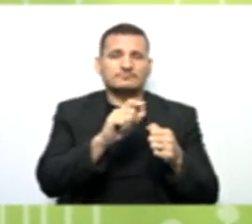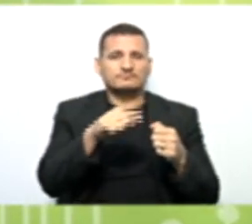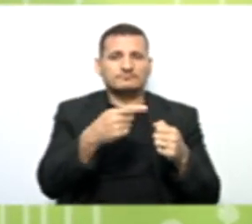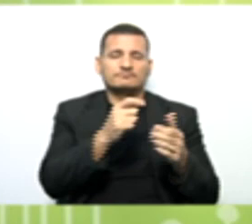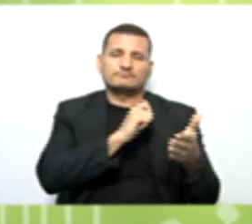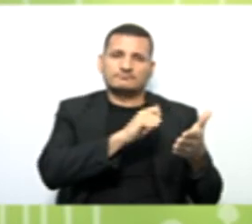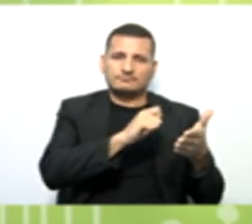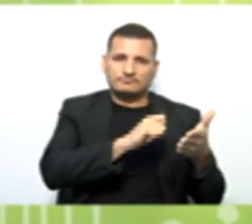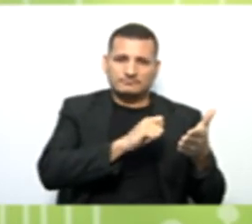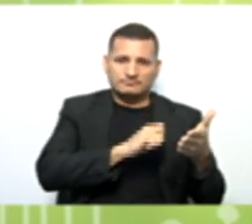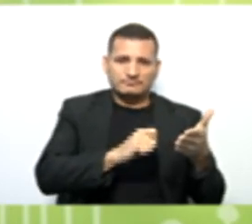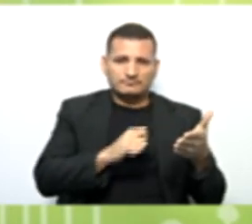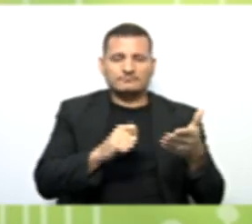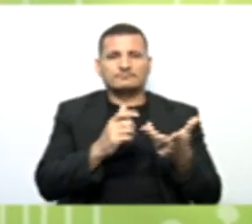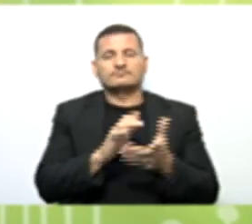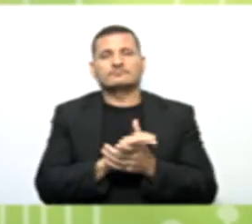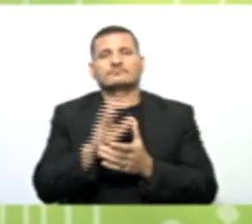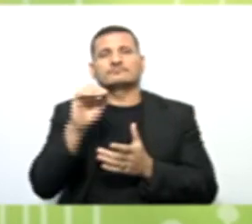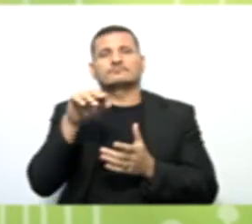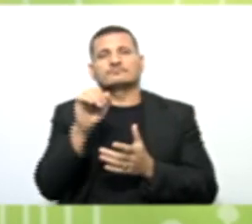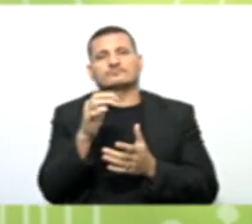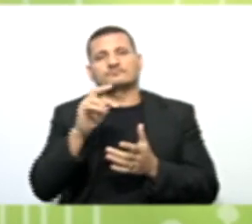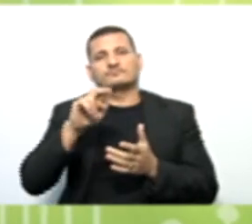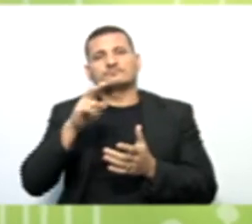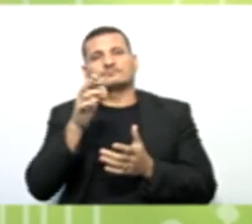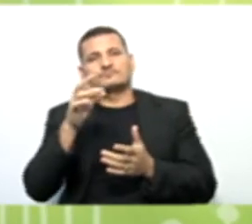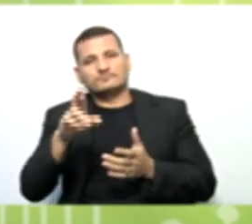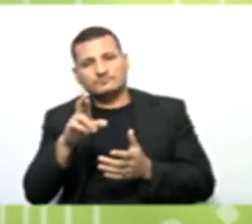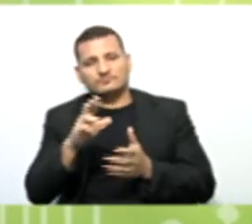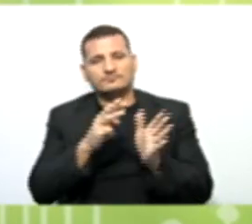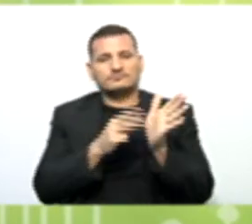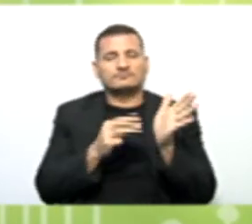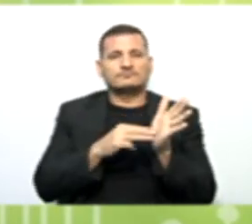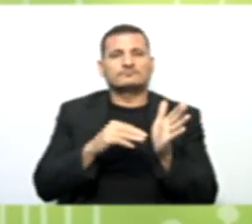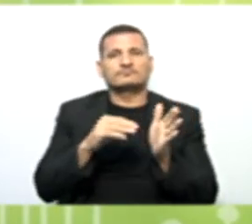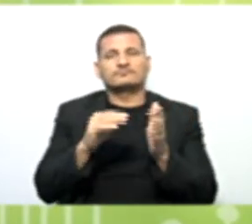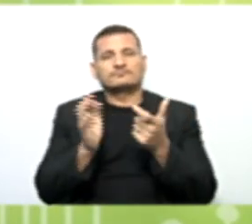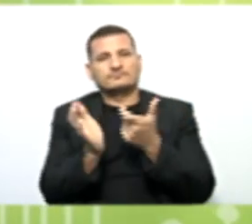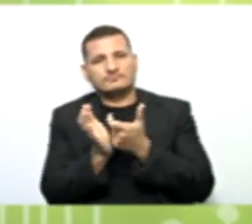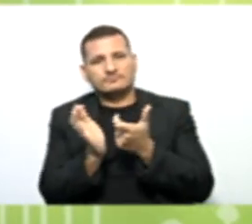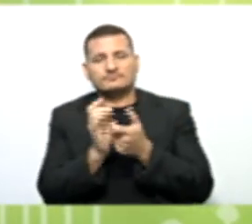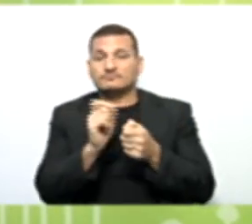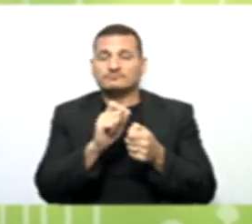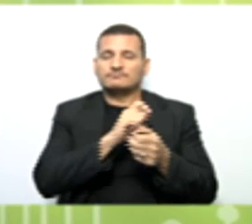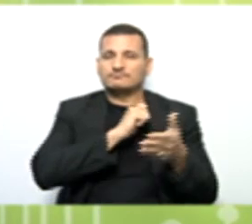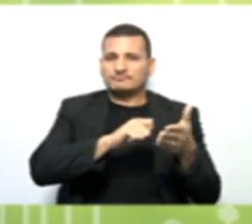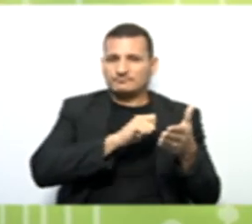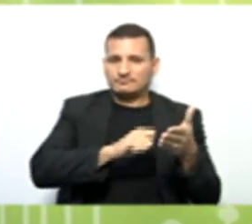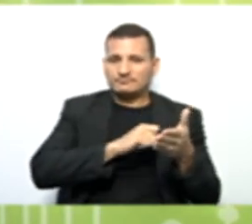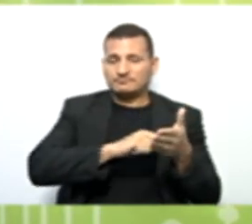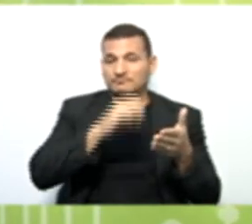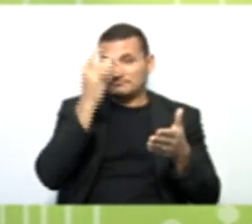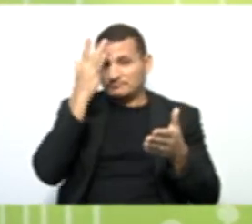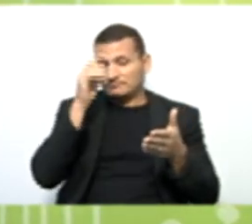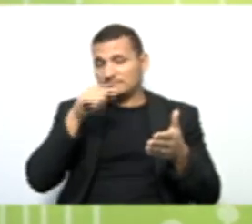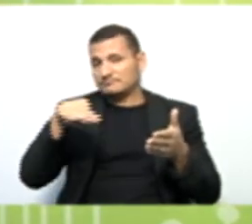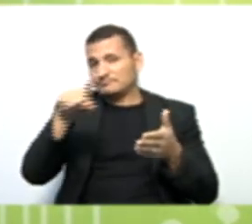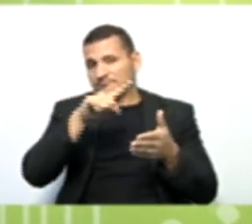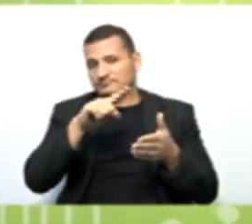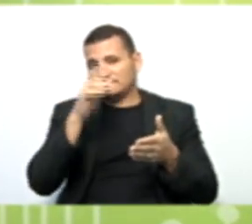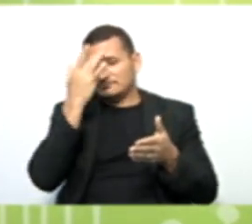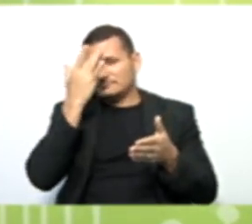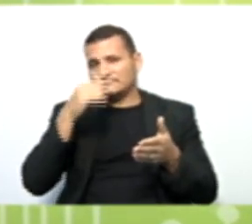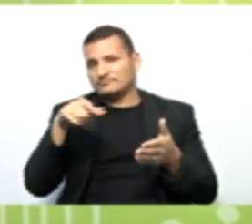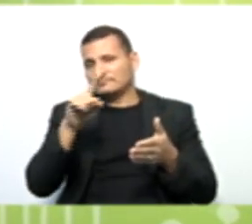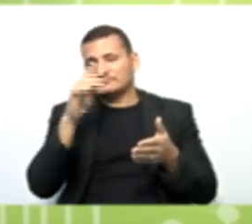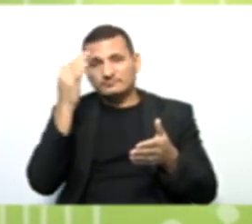mão. Método construtor? Cria um método construtor na mão. Método de classe? Faz na mão. Isso vai facilitar você, vai facilitar